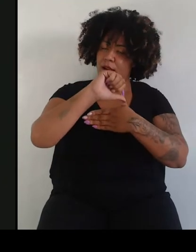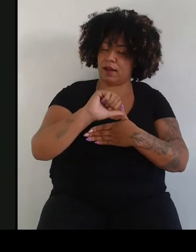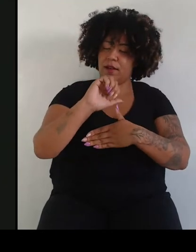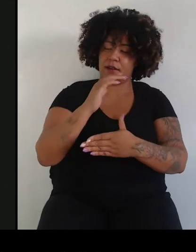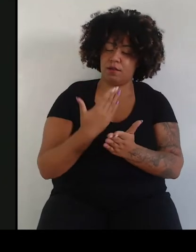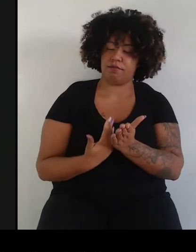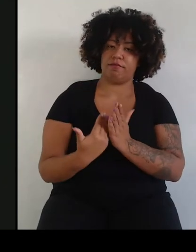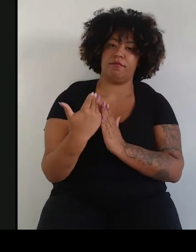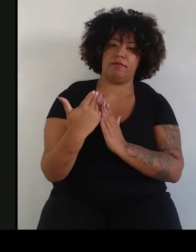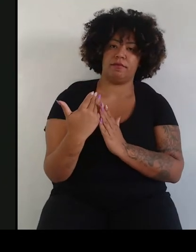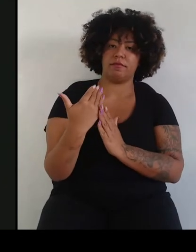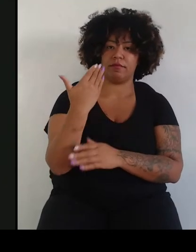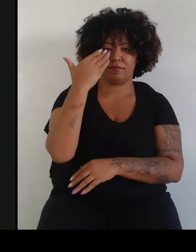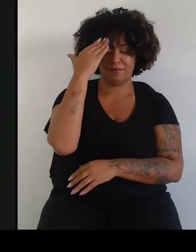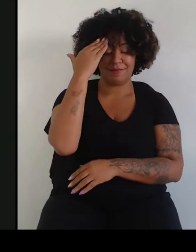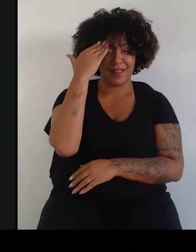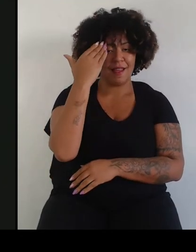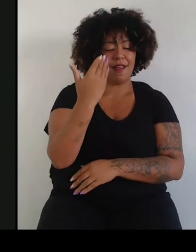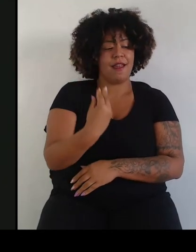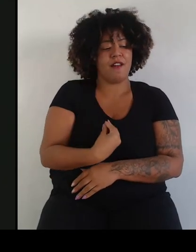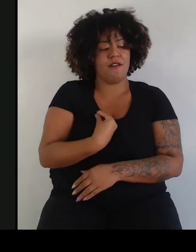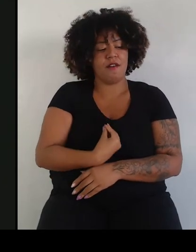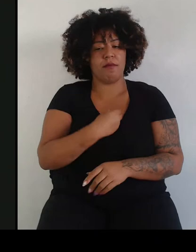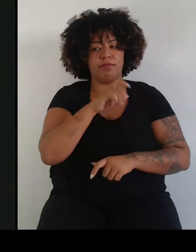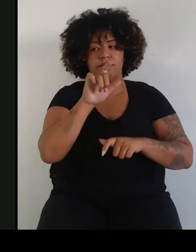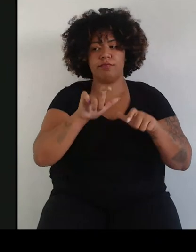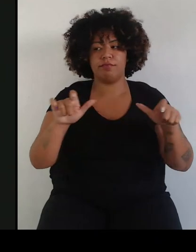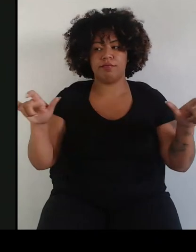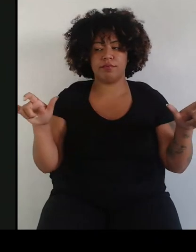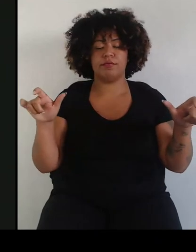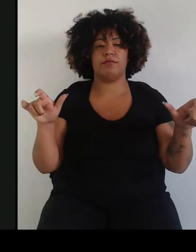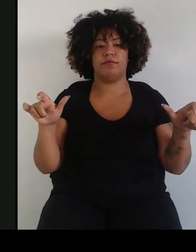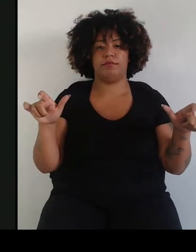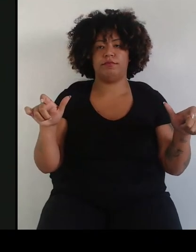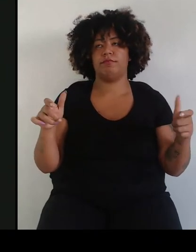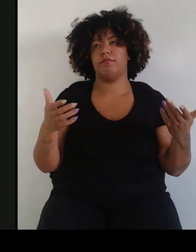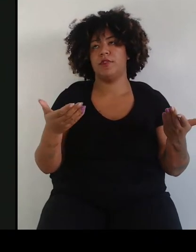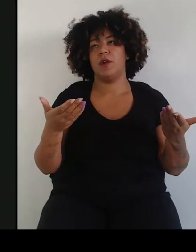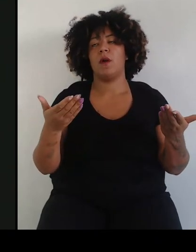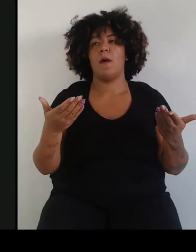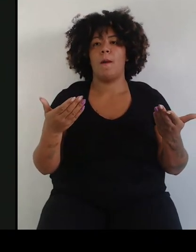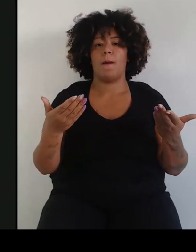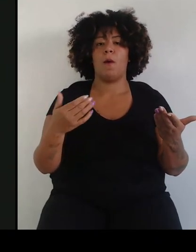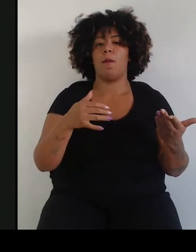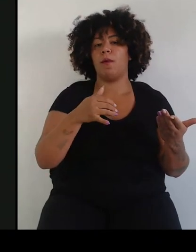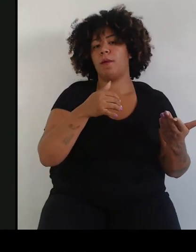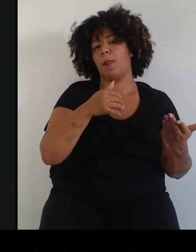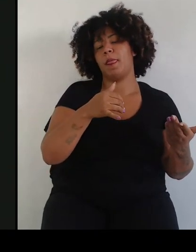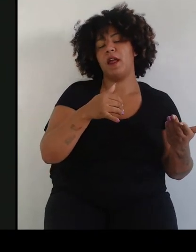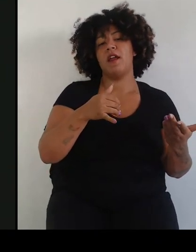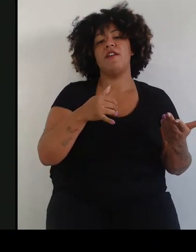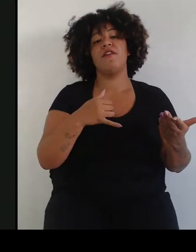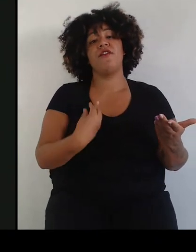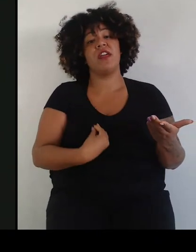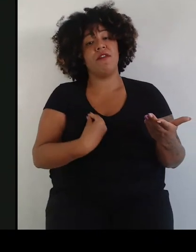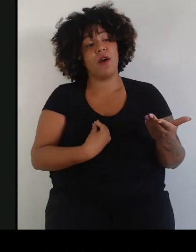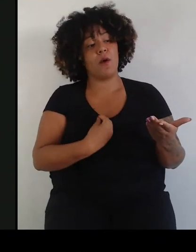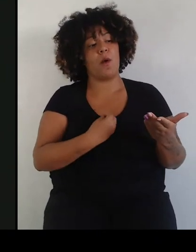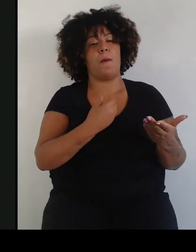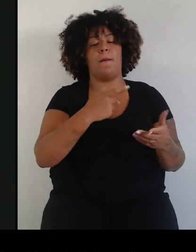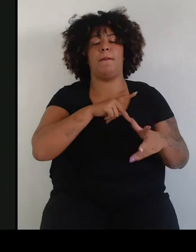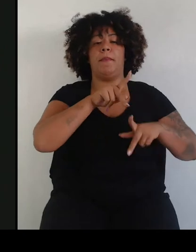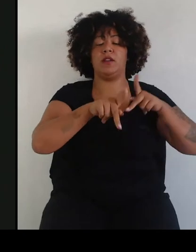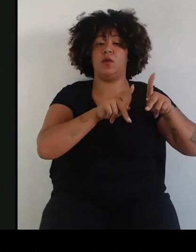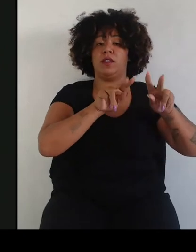conviveu com animais na costa entre o Rio de Janeiro e São Paulo quando